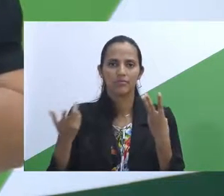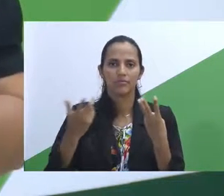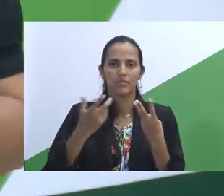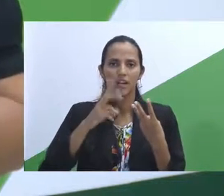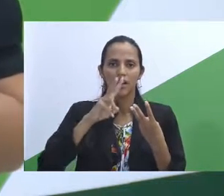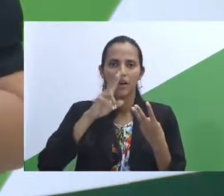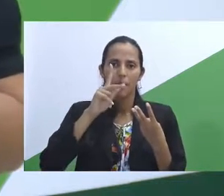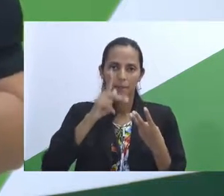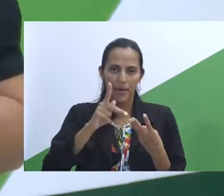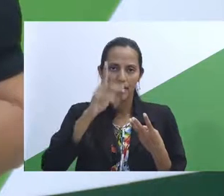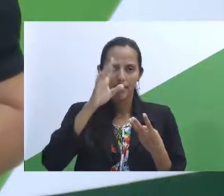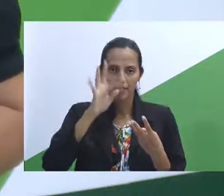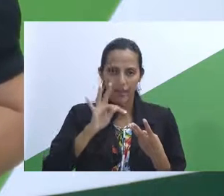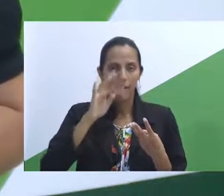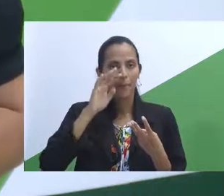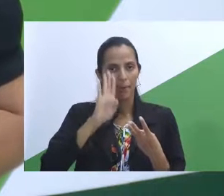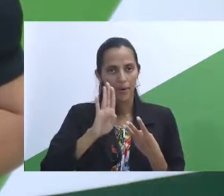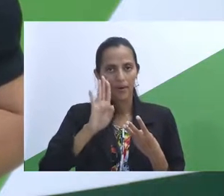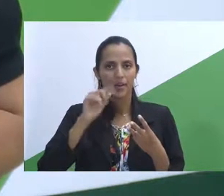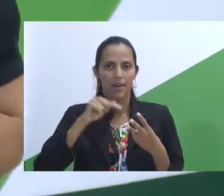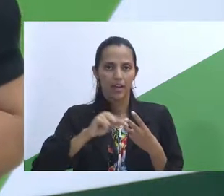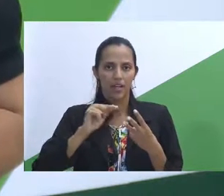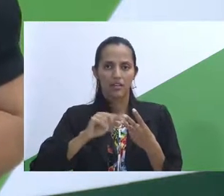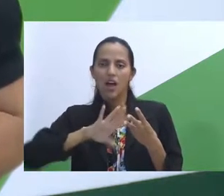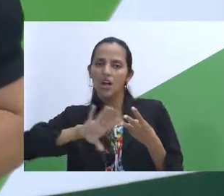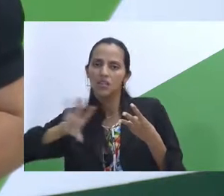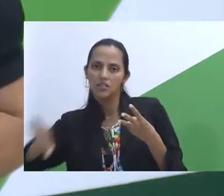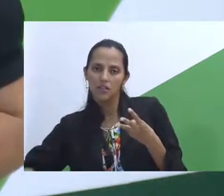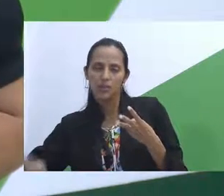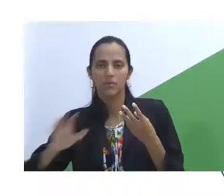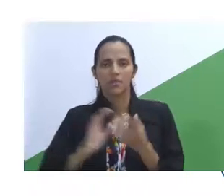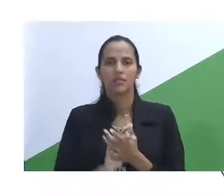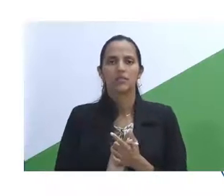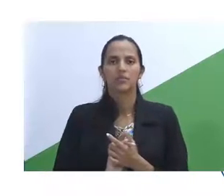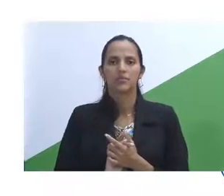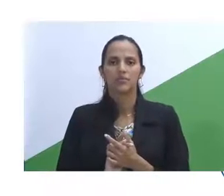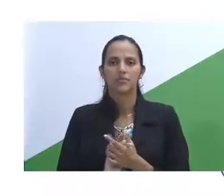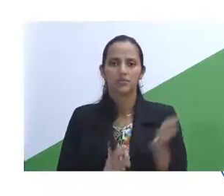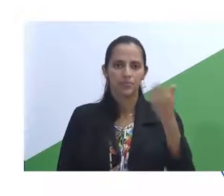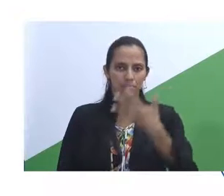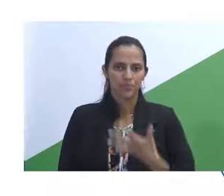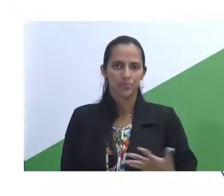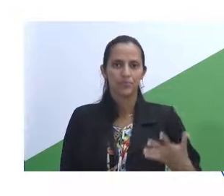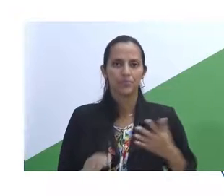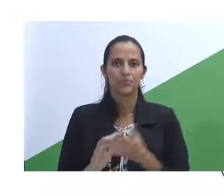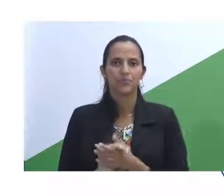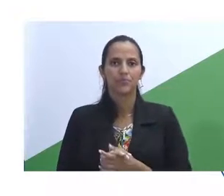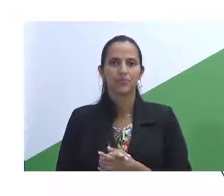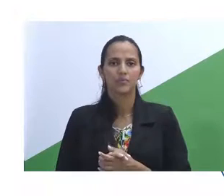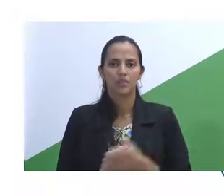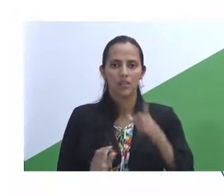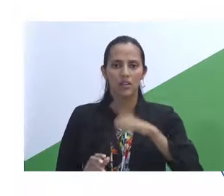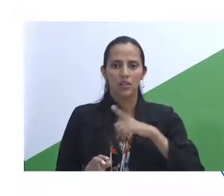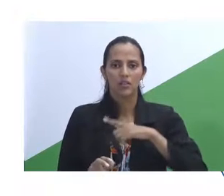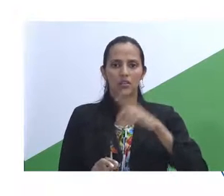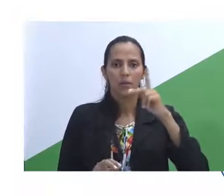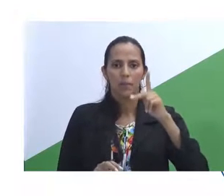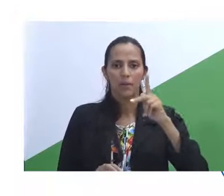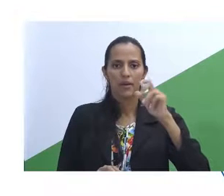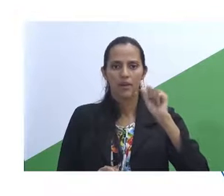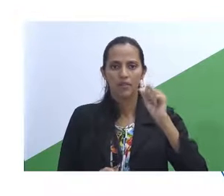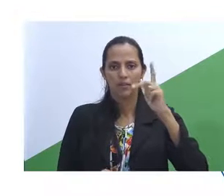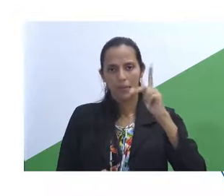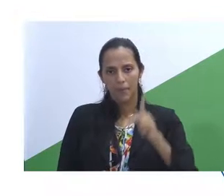com Vargas e os demais, muito próximos, então, ao próprio presidente. Pode passar aí o próximo slide. A gente tem, então, o Partido Social